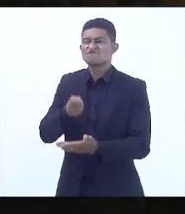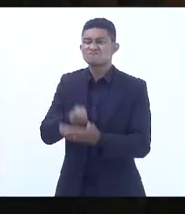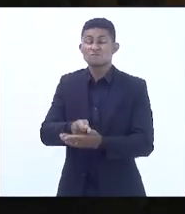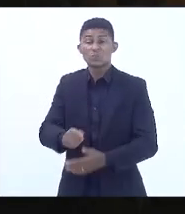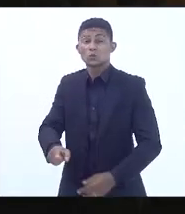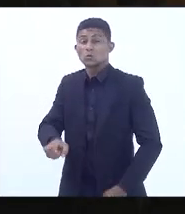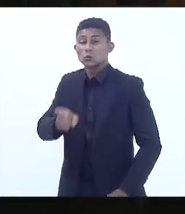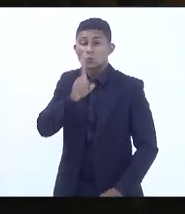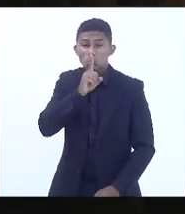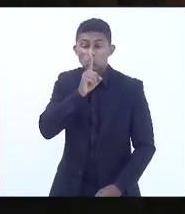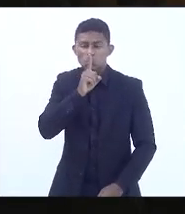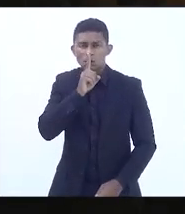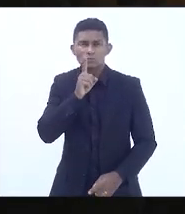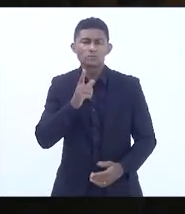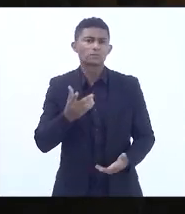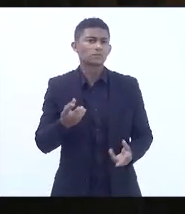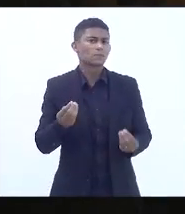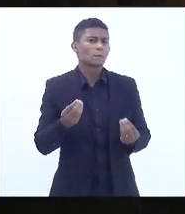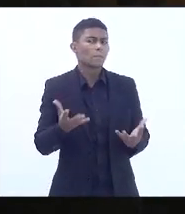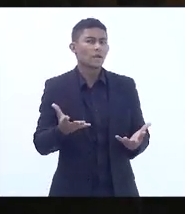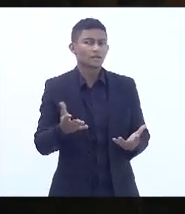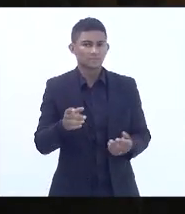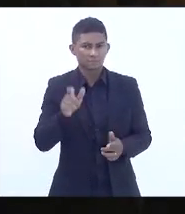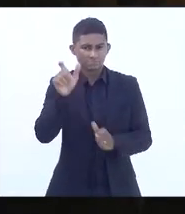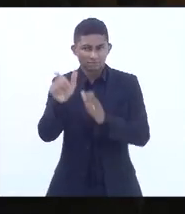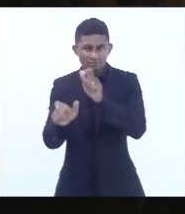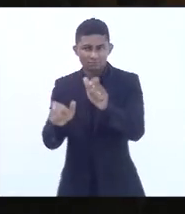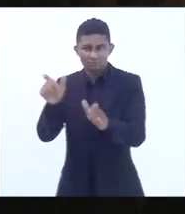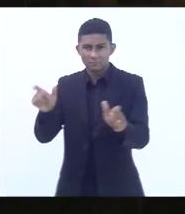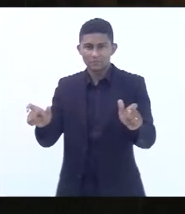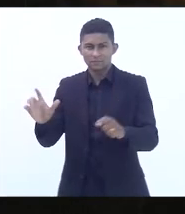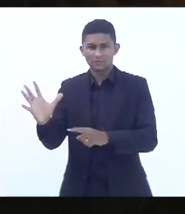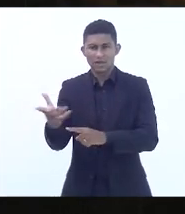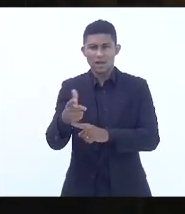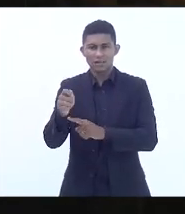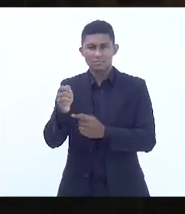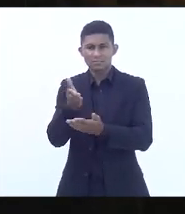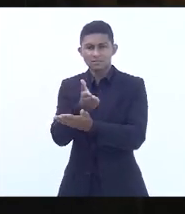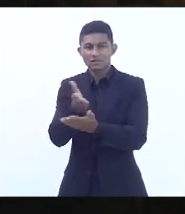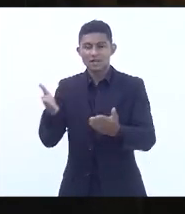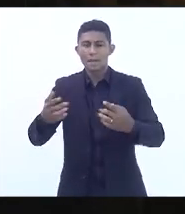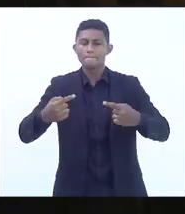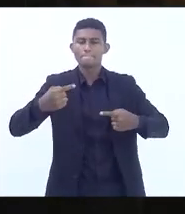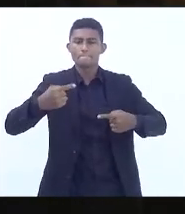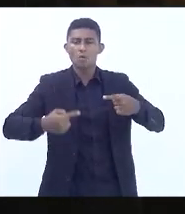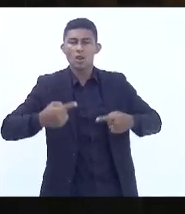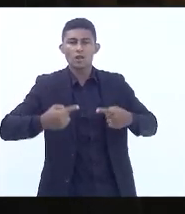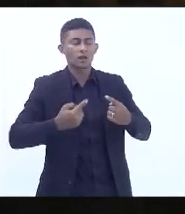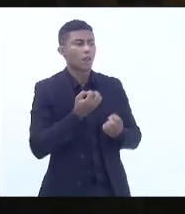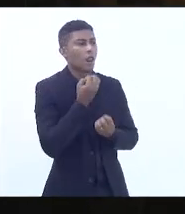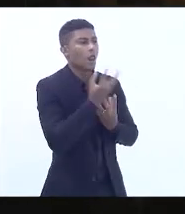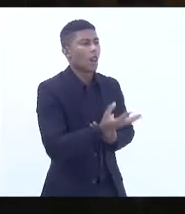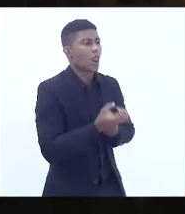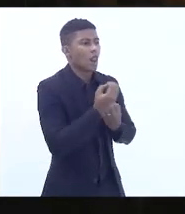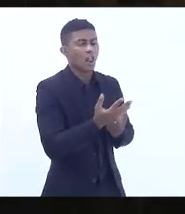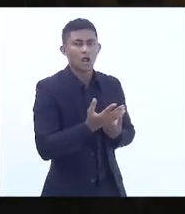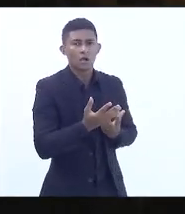impedindo que artistas fizessem qualquer manifestação política, com